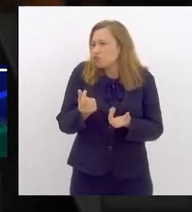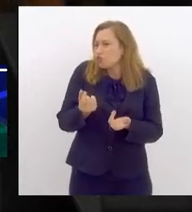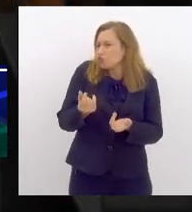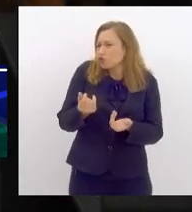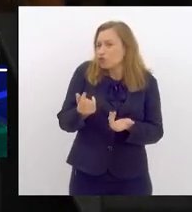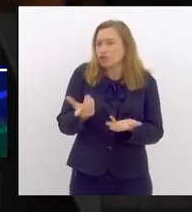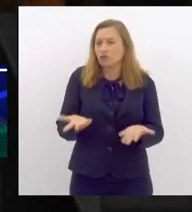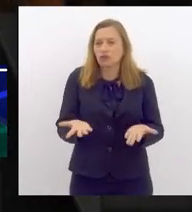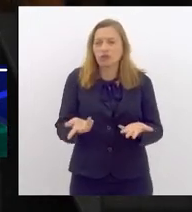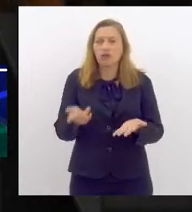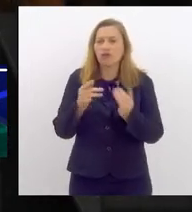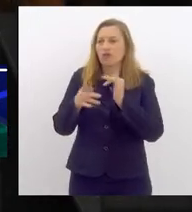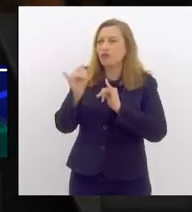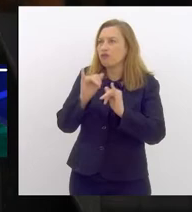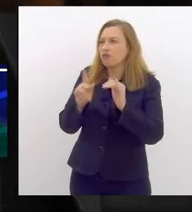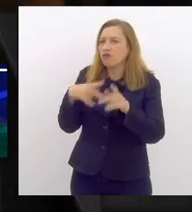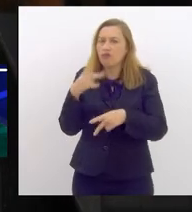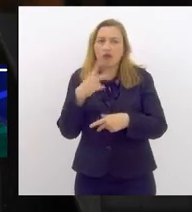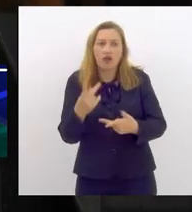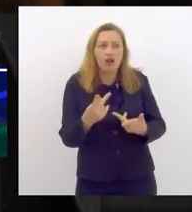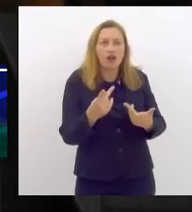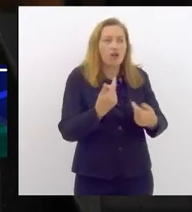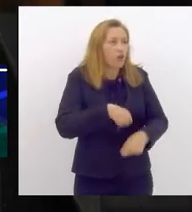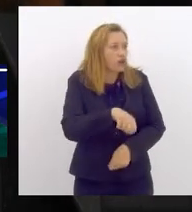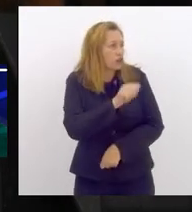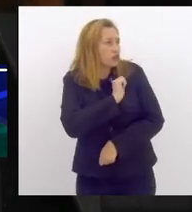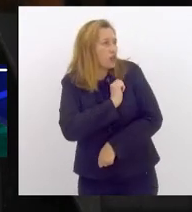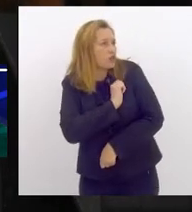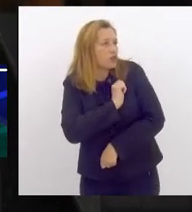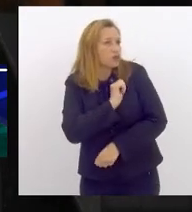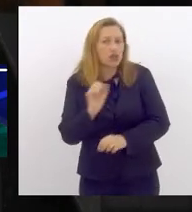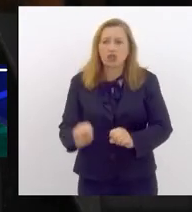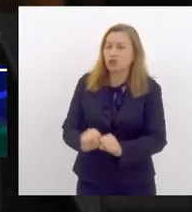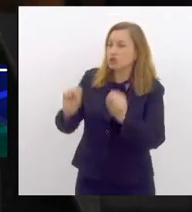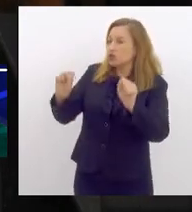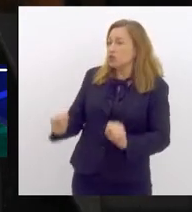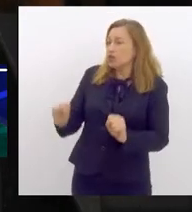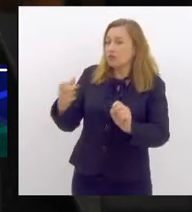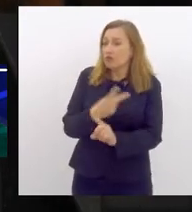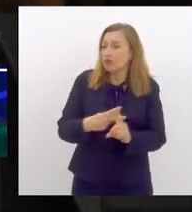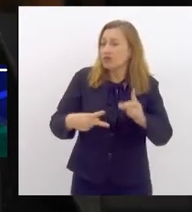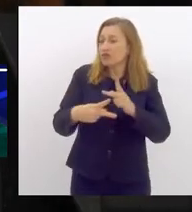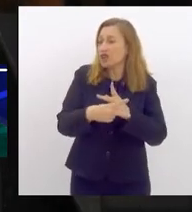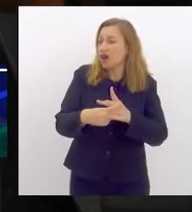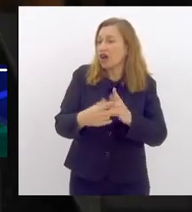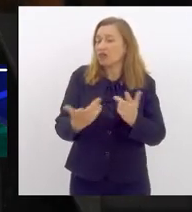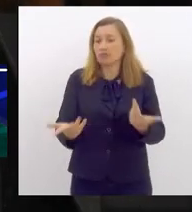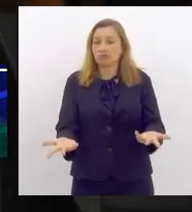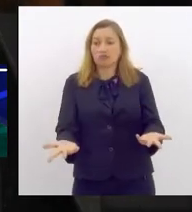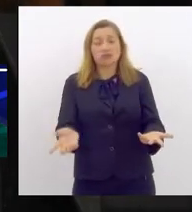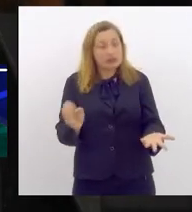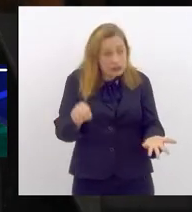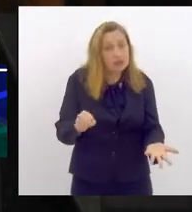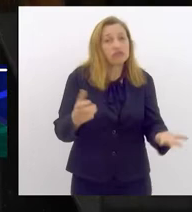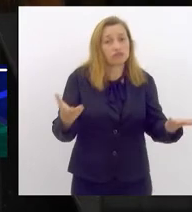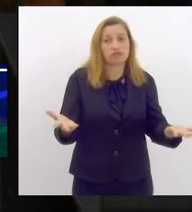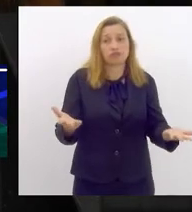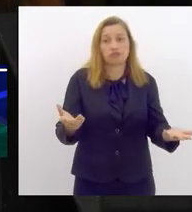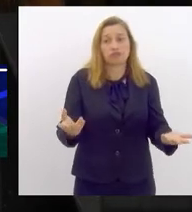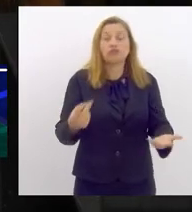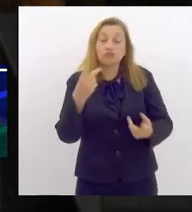é um discurso e um regime eu sistema Previdenciário sim os